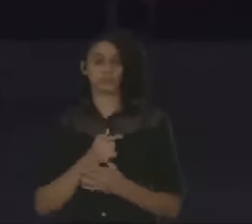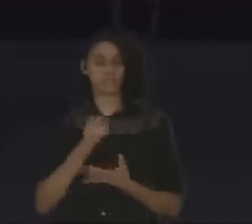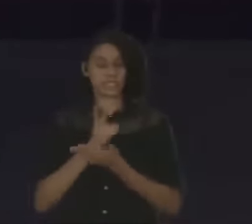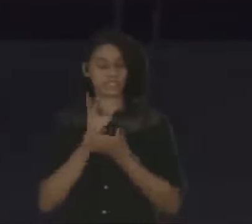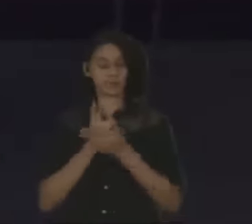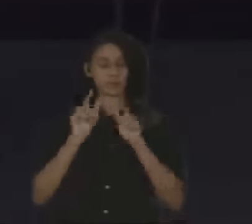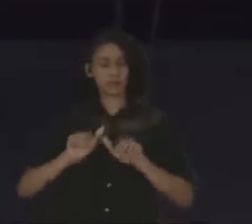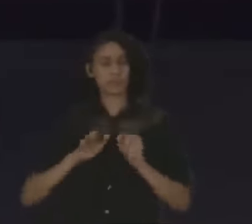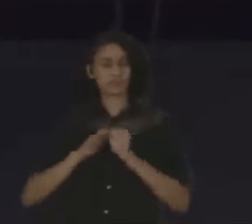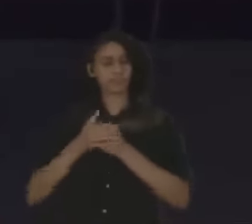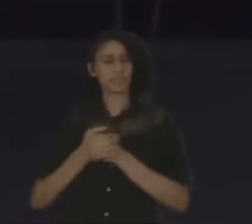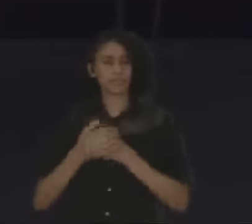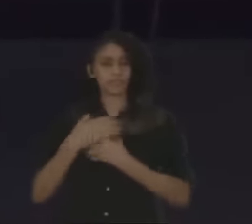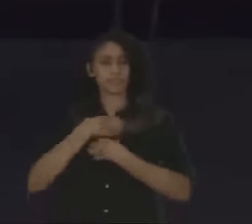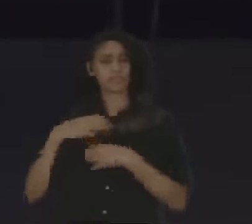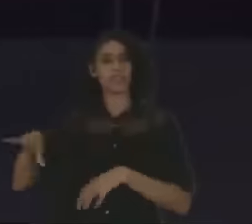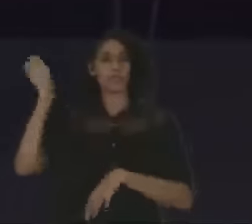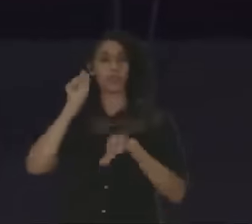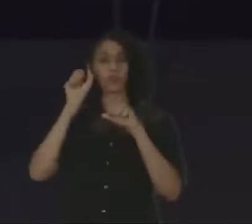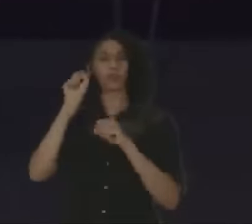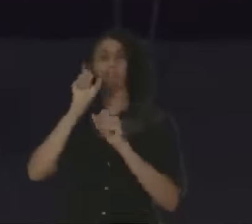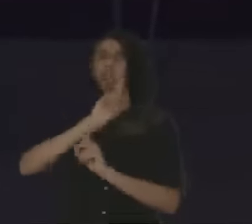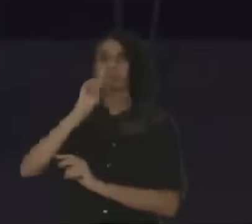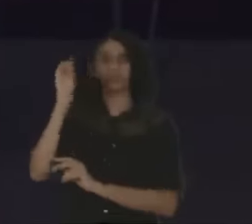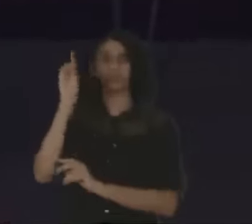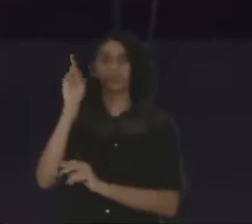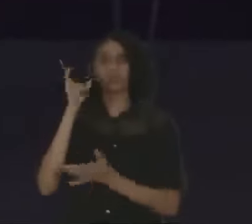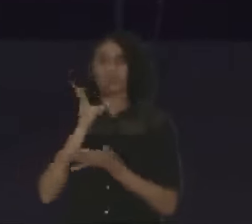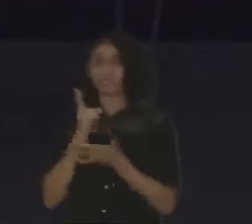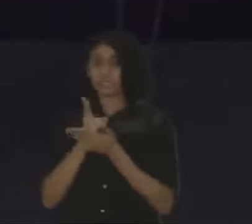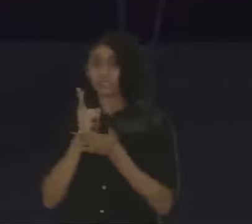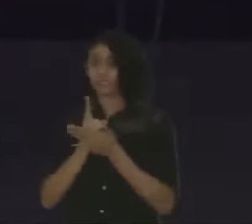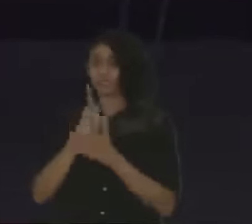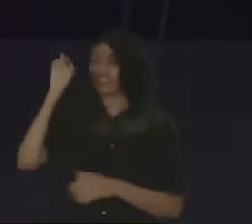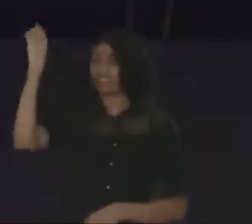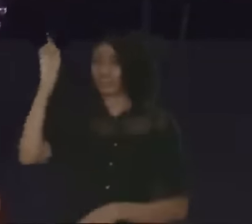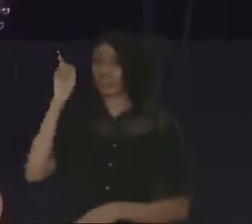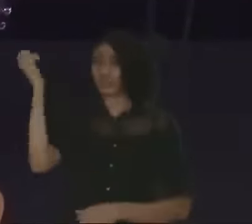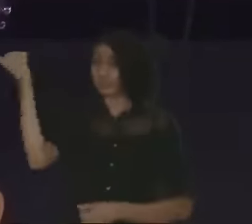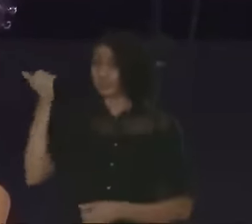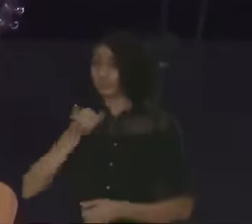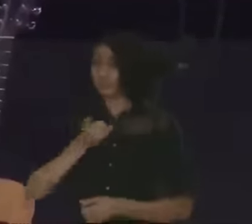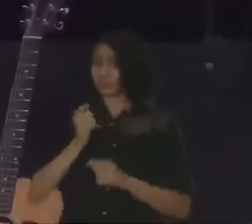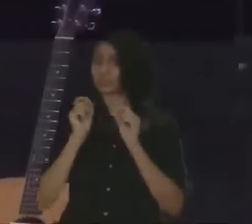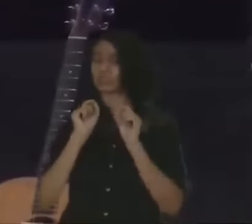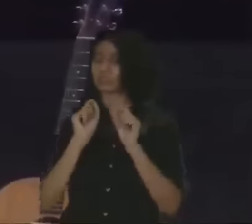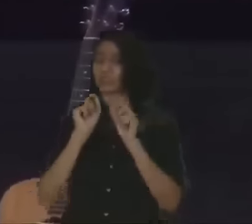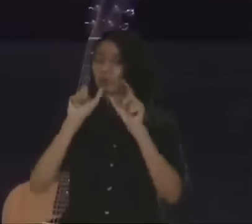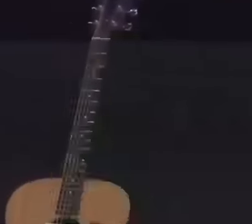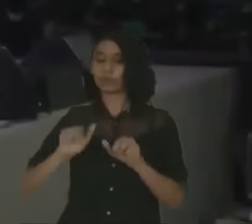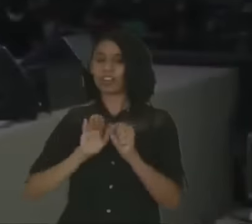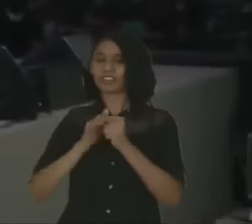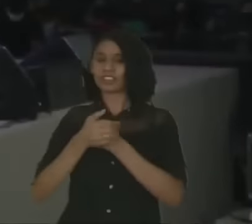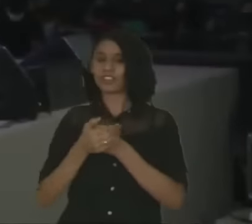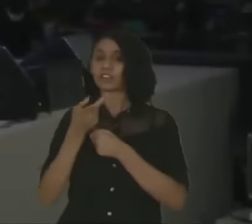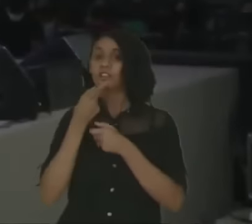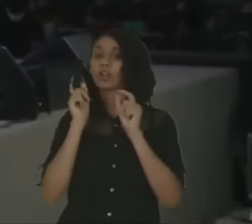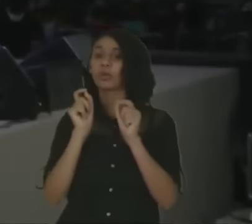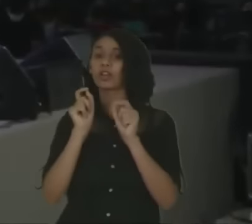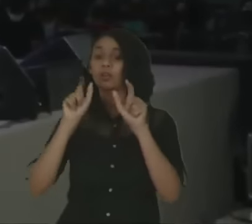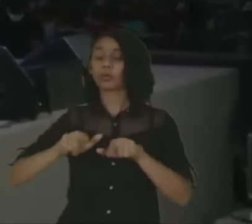ser sensível para ouvir a voz de Deus e todas as vezes que Deus mencionou sobre um Lugar Secreto falou de um lugar onde